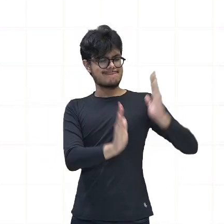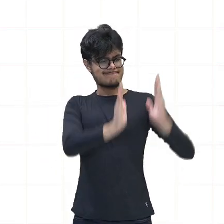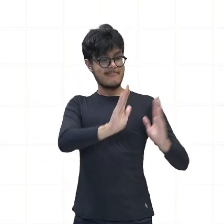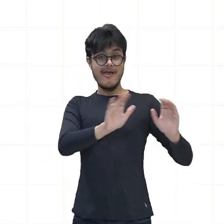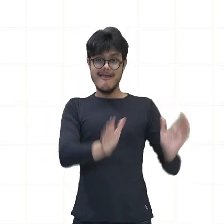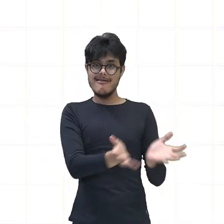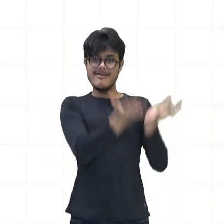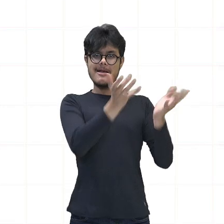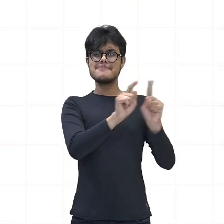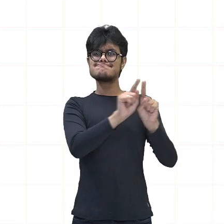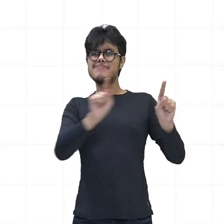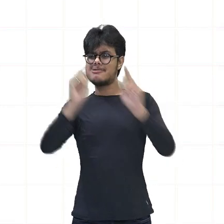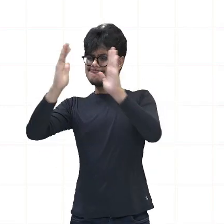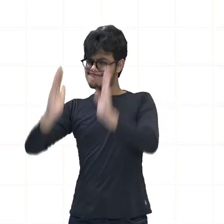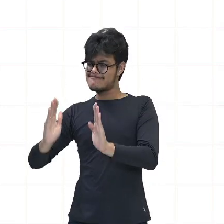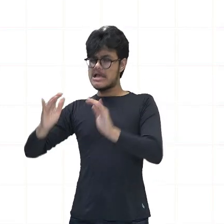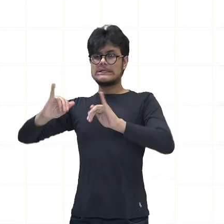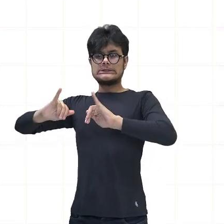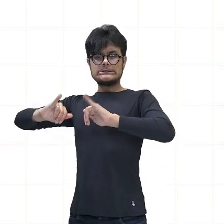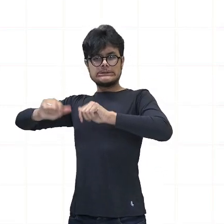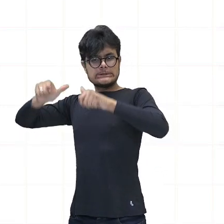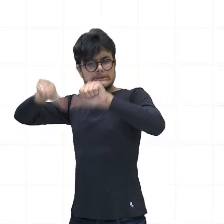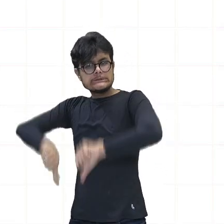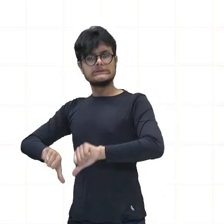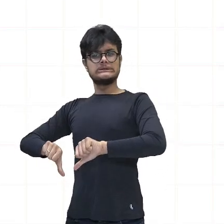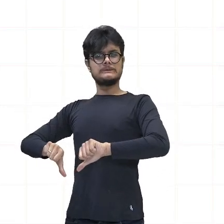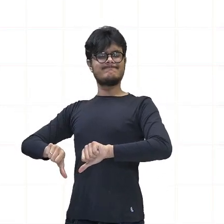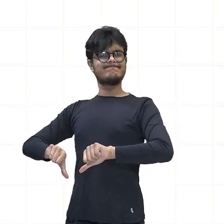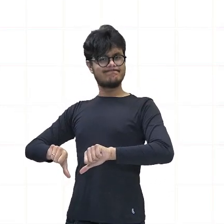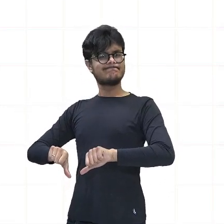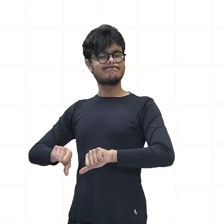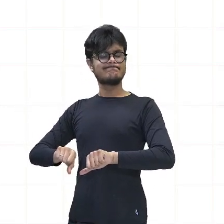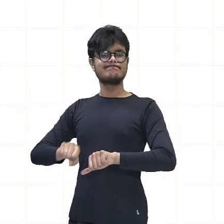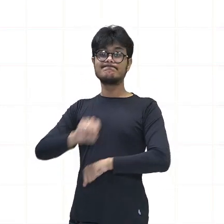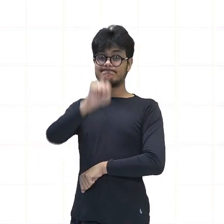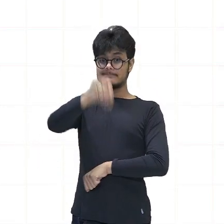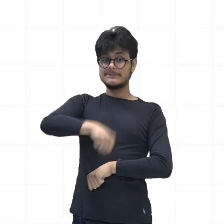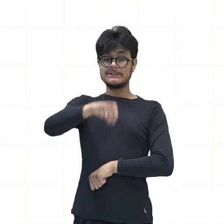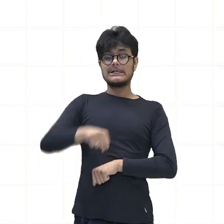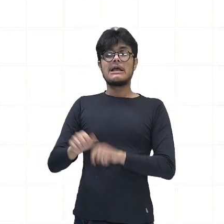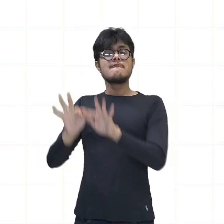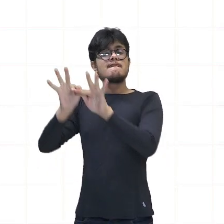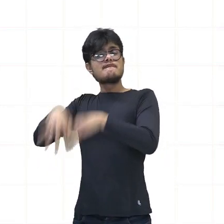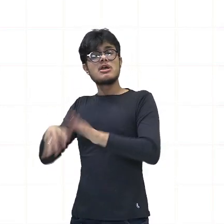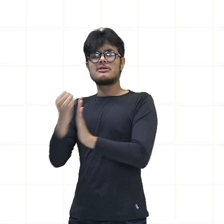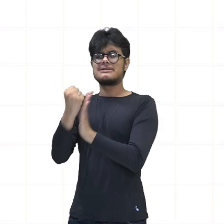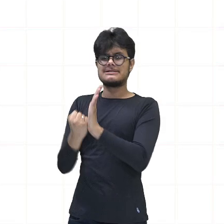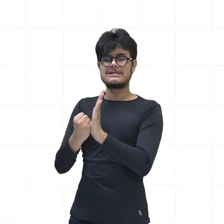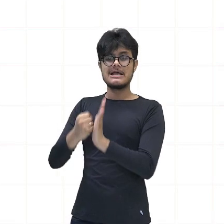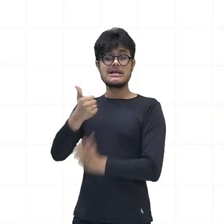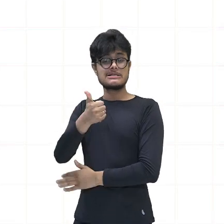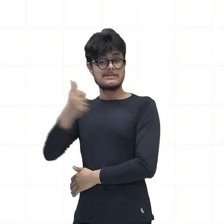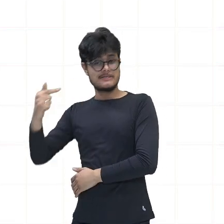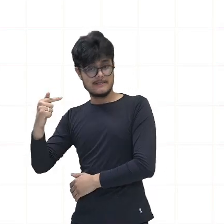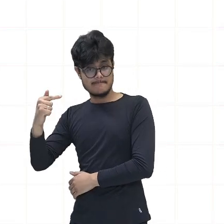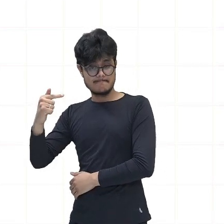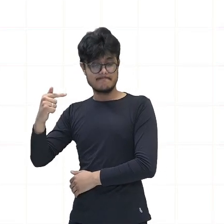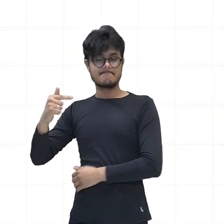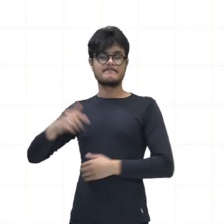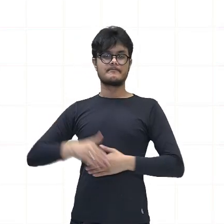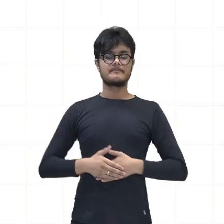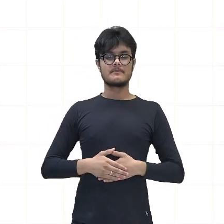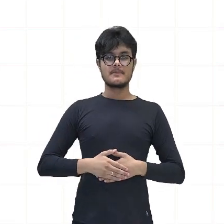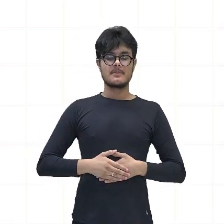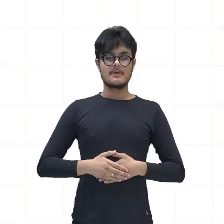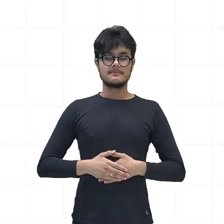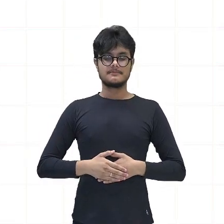teve também um período de decadência da produção canavieira lá no final do século XVII, quando lá